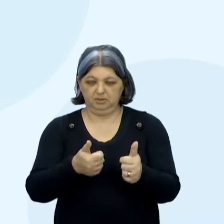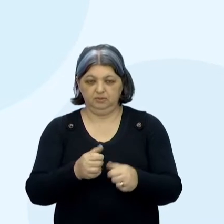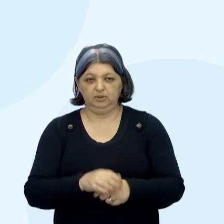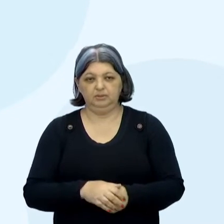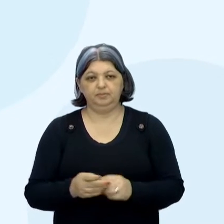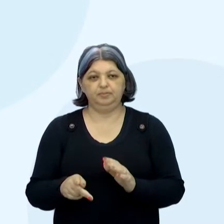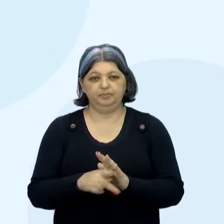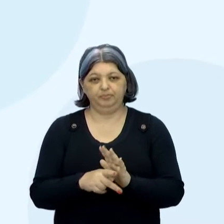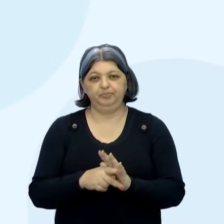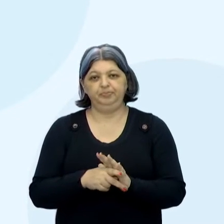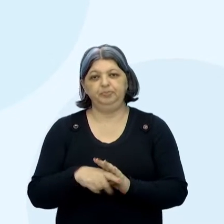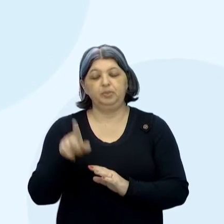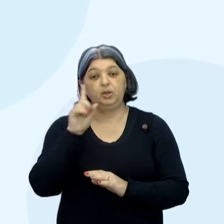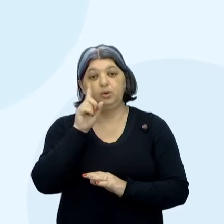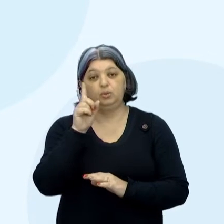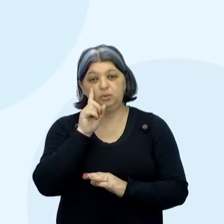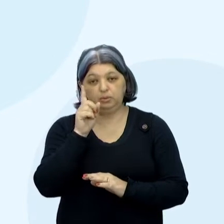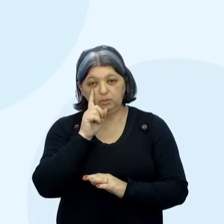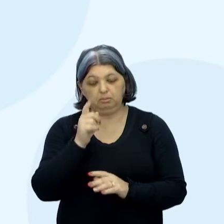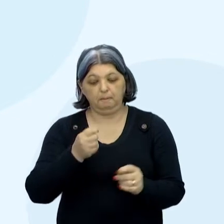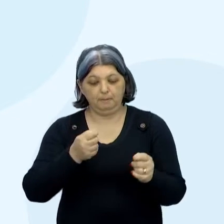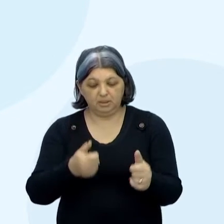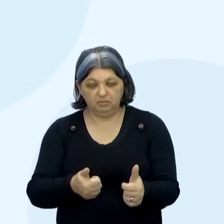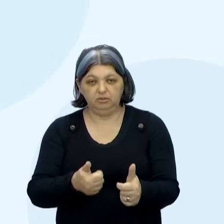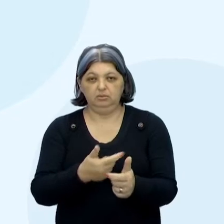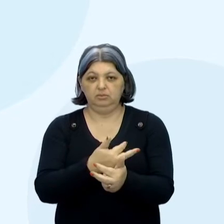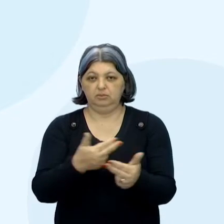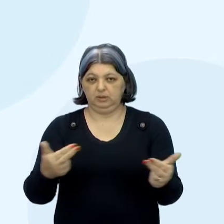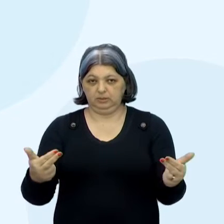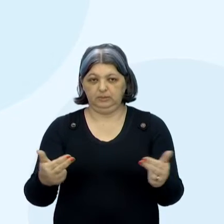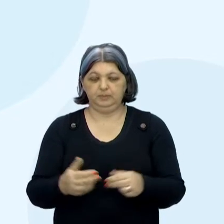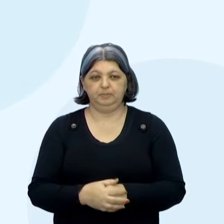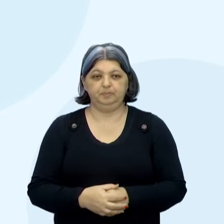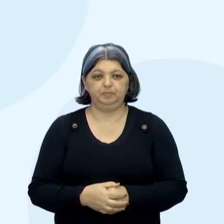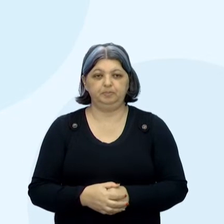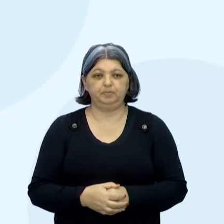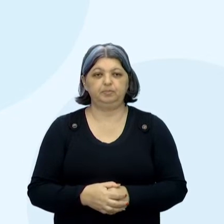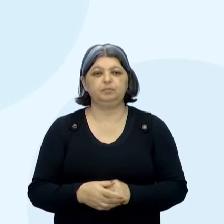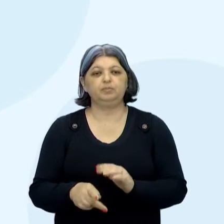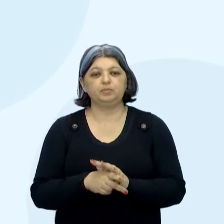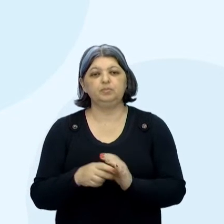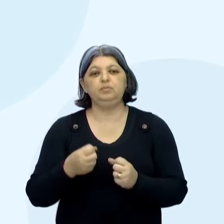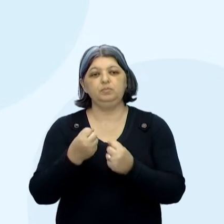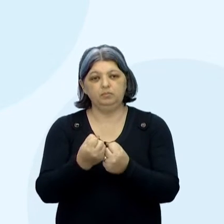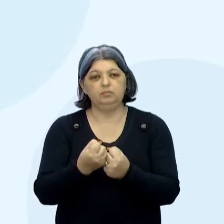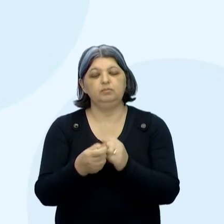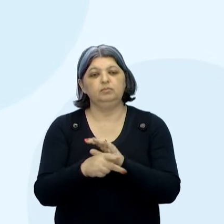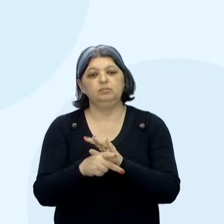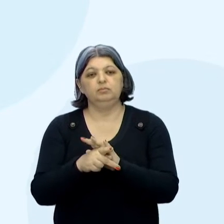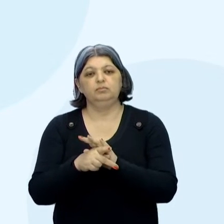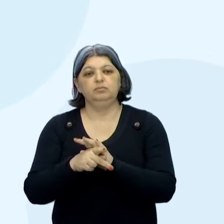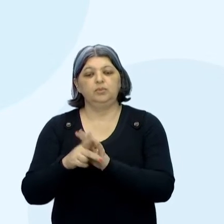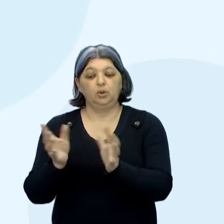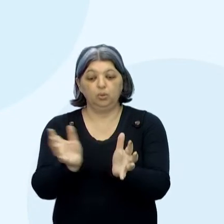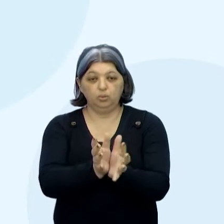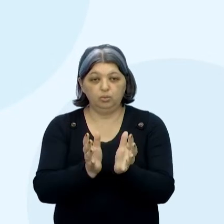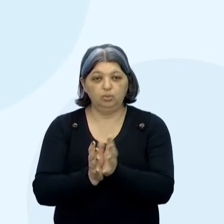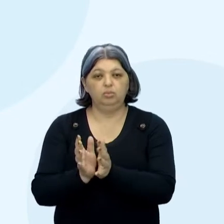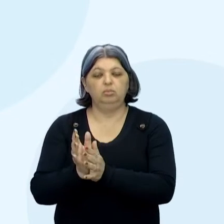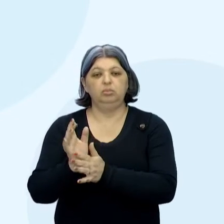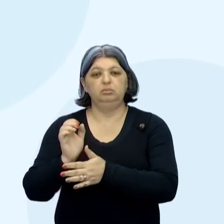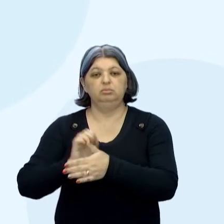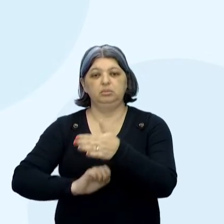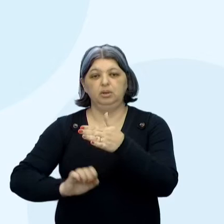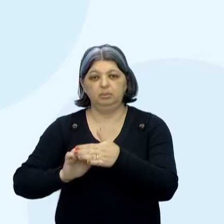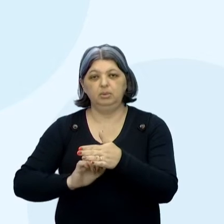resíduos gerados diariamente traz diversos benefícios. Apoia a geração de rendas em cooperativas, ou seja,